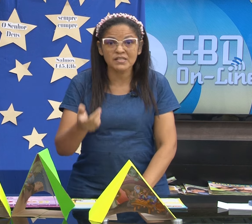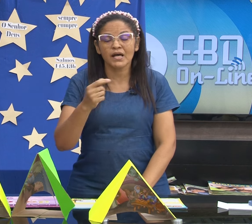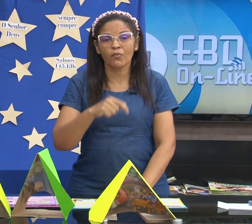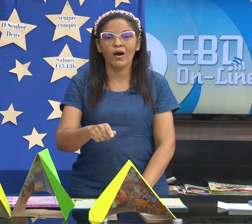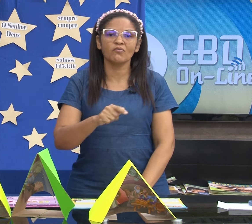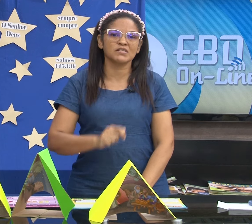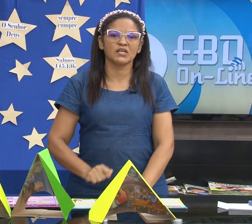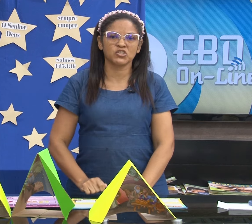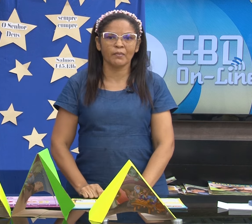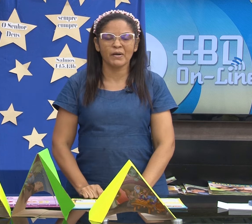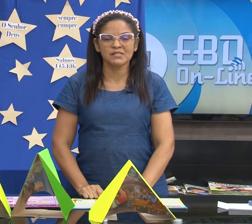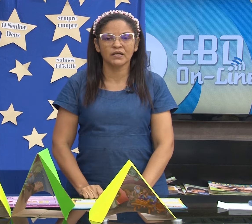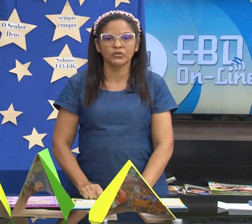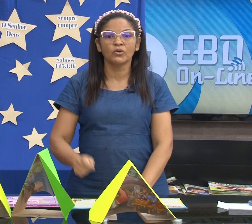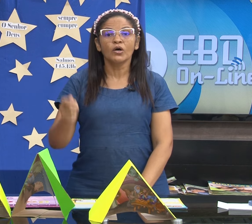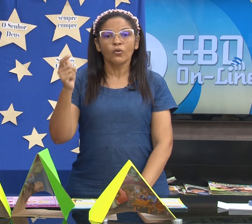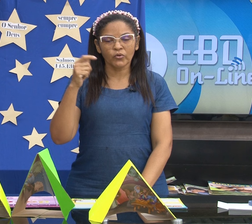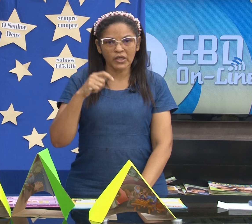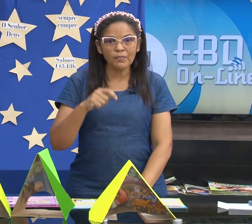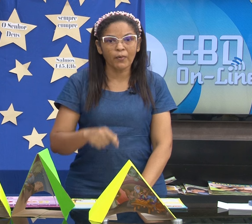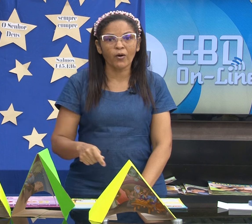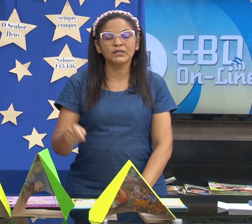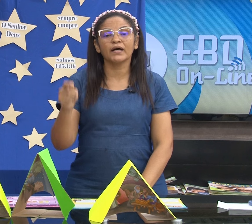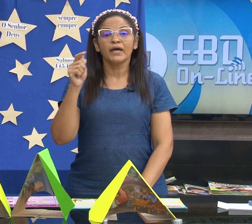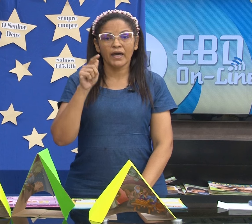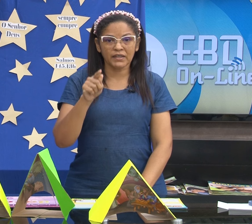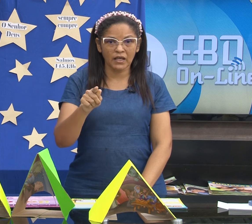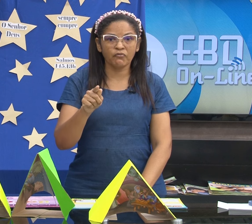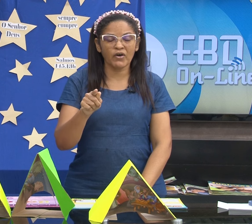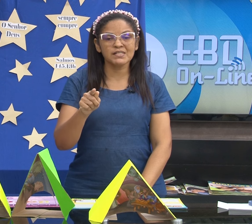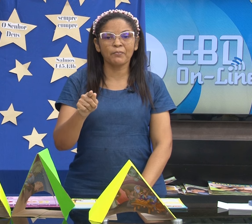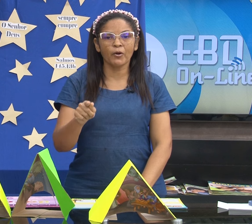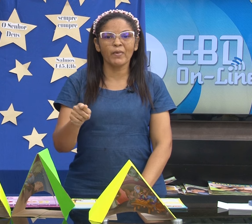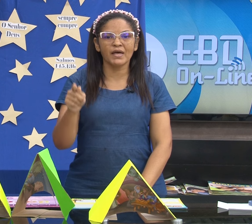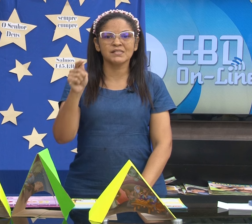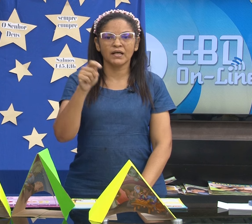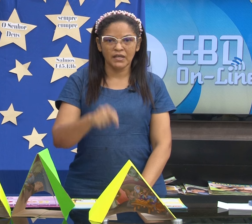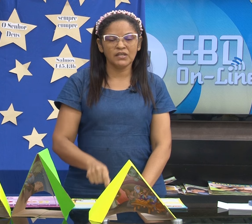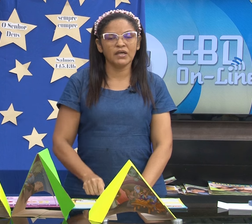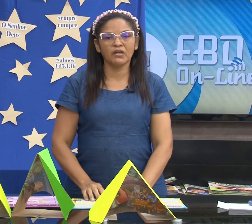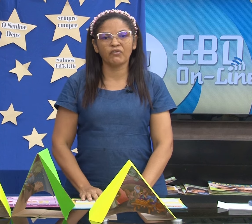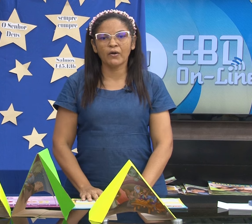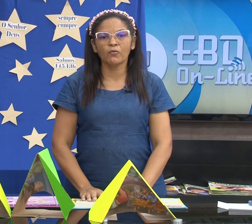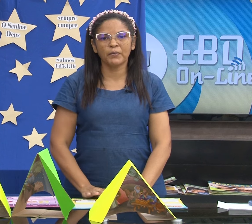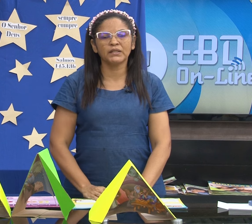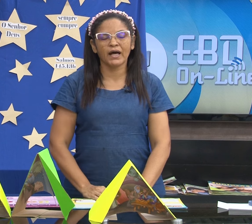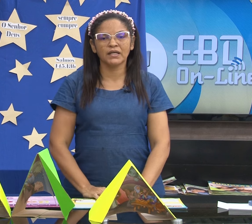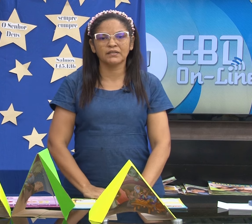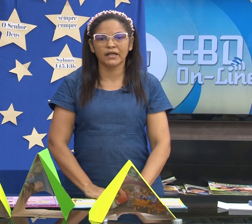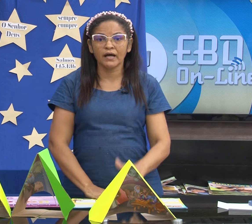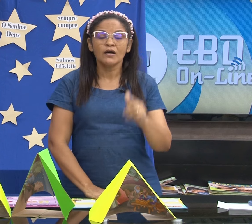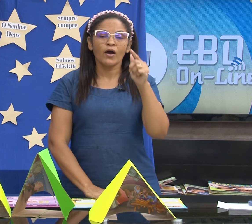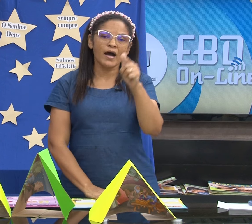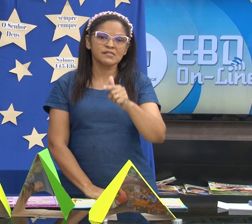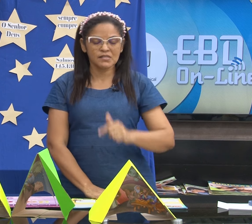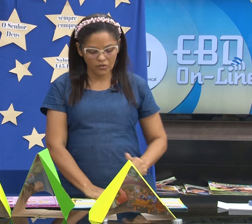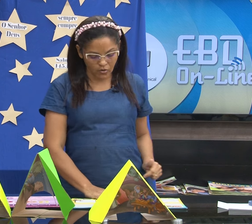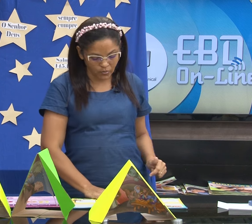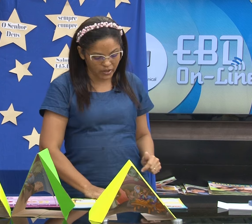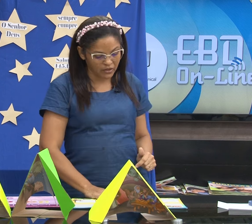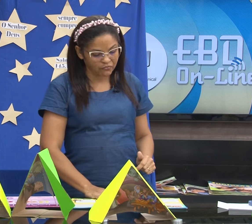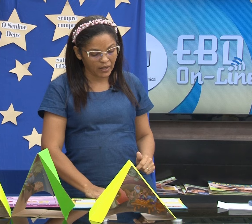circunstância a qual você está passando o que importa é que ele fez a promessa e ele vai cumprir na íntegra